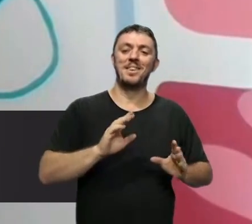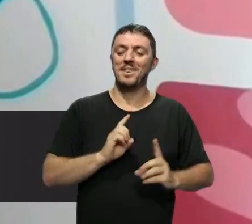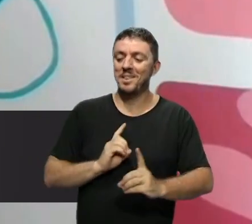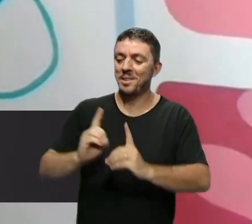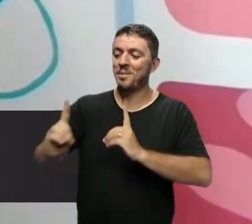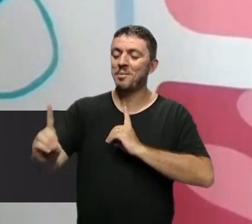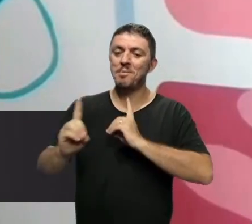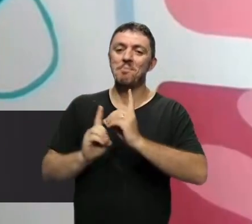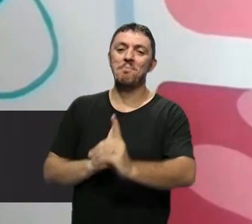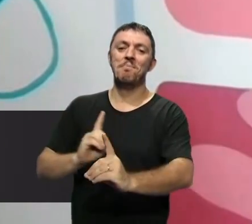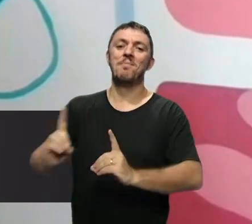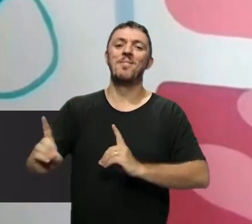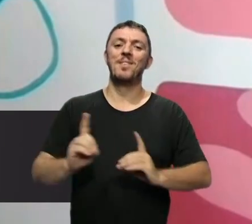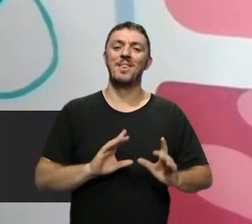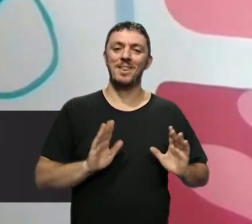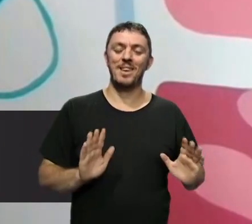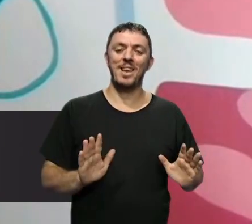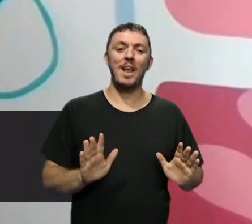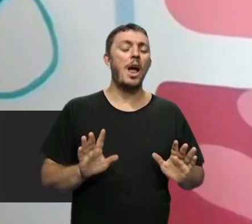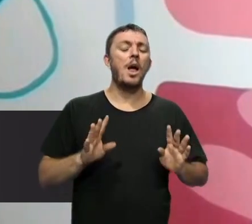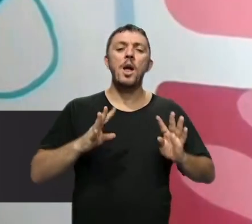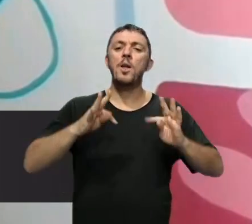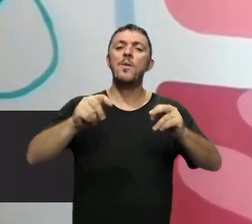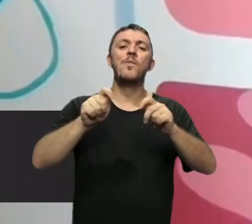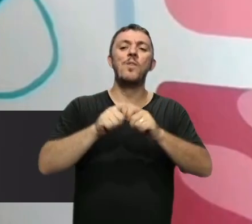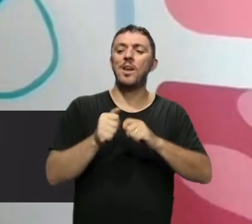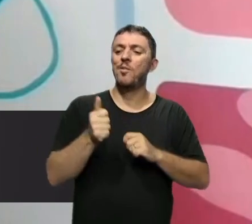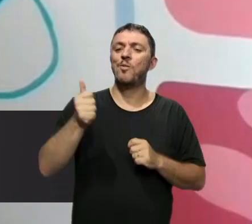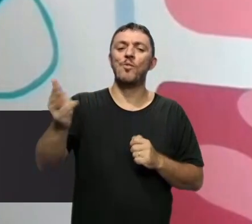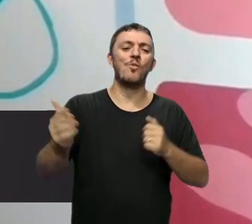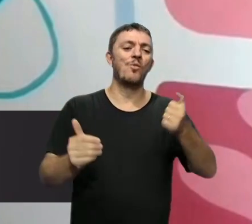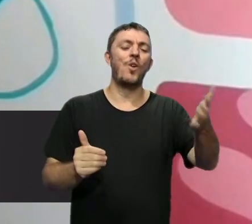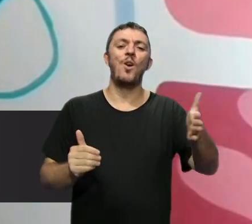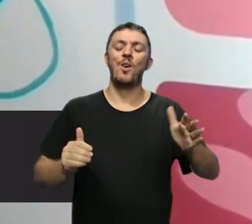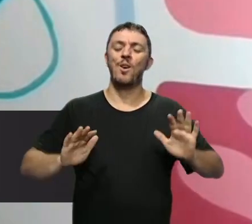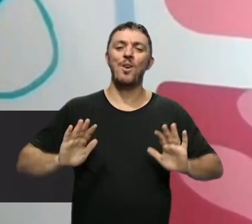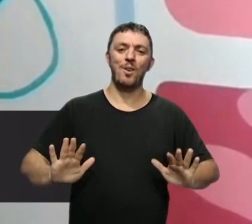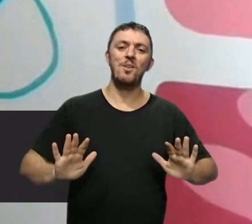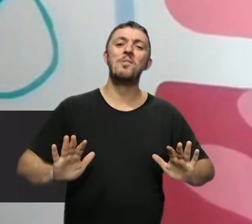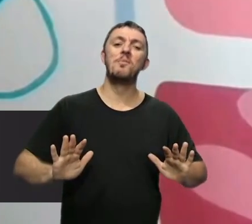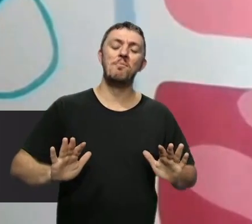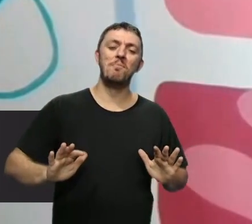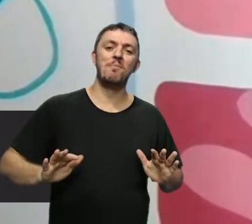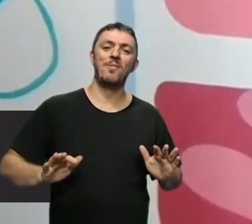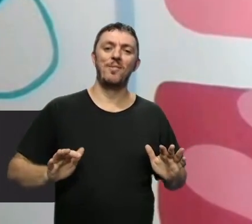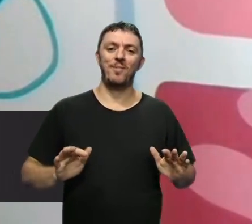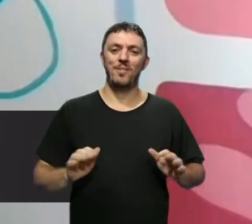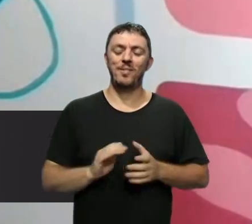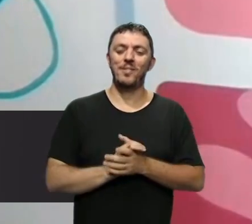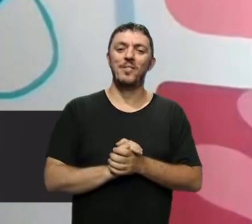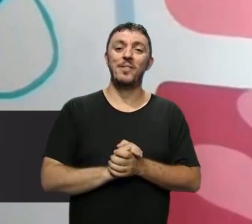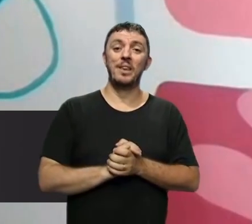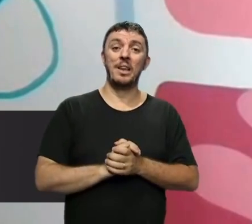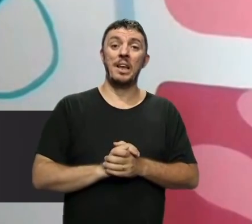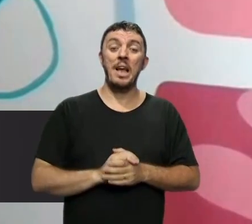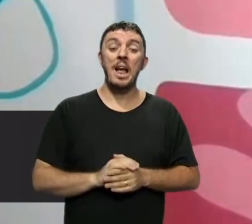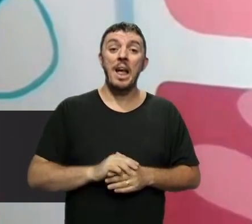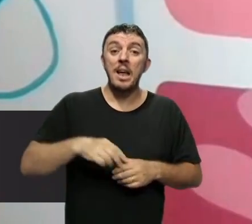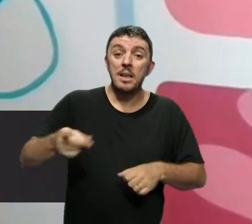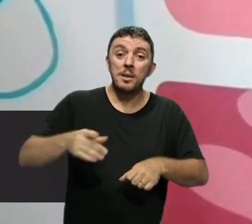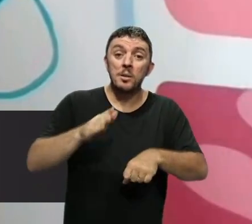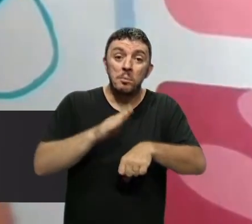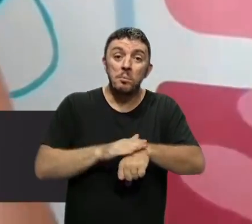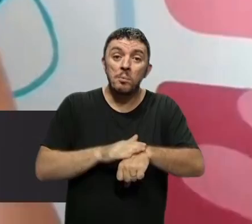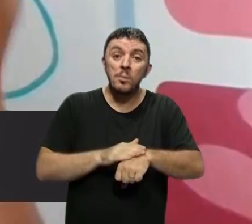Basicamente, tudo a gente fazia do lado de fora. E eu vou falar que eu, nesse tempo, eu não estava